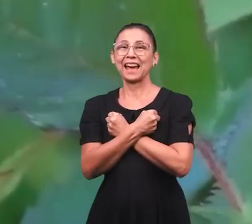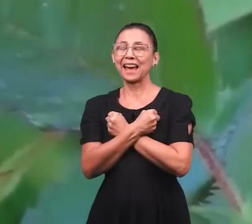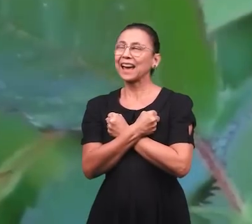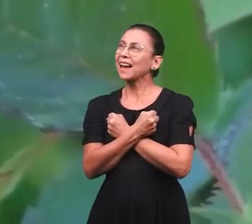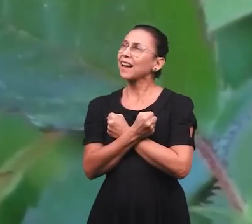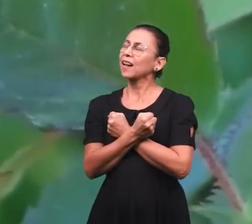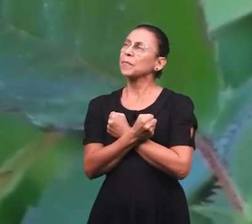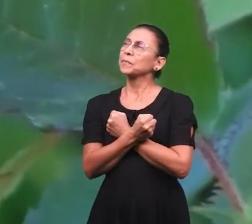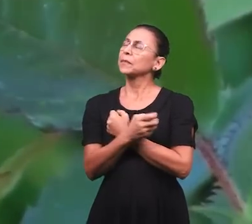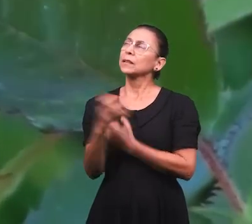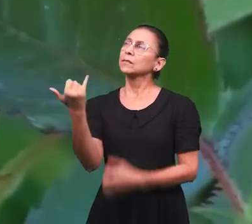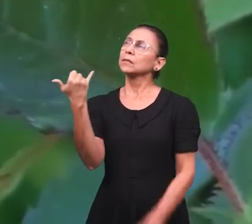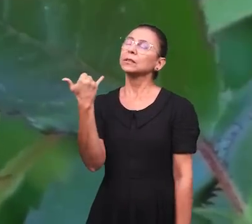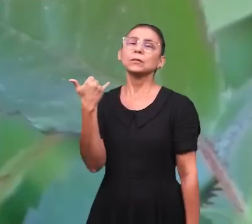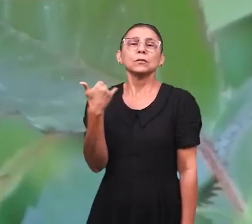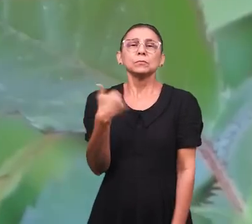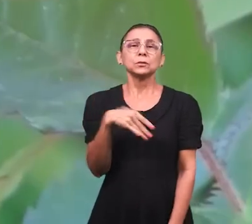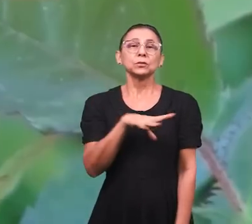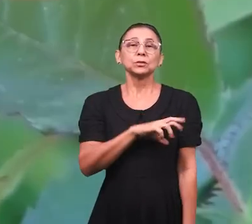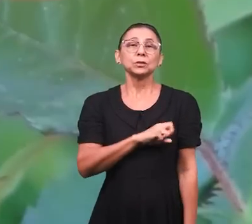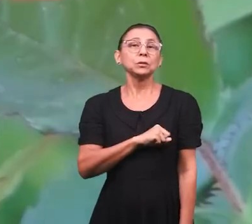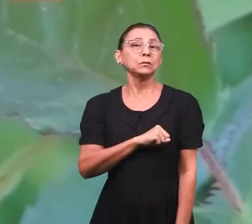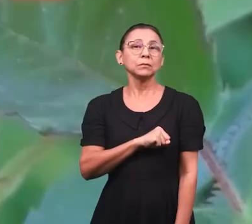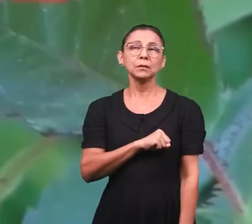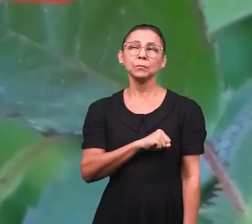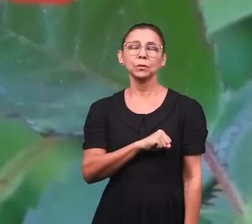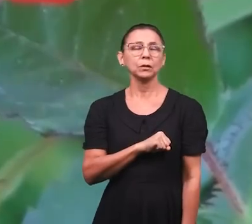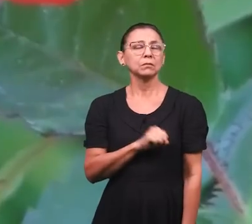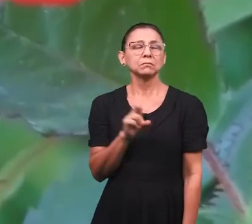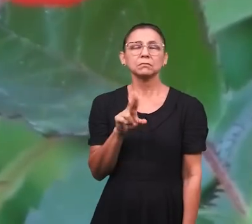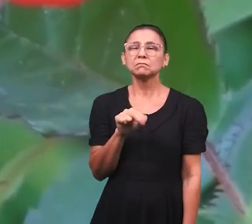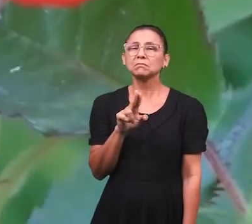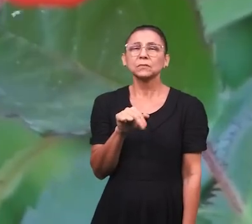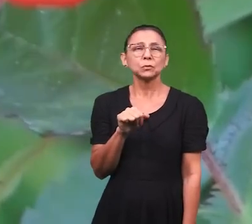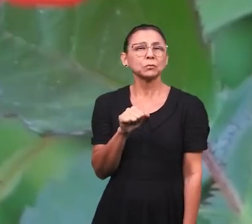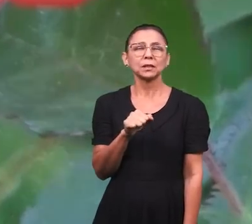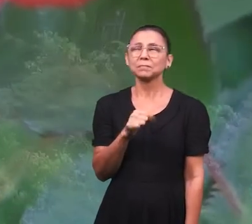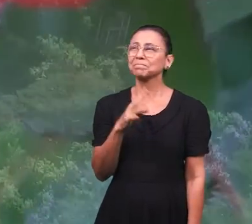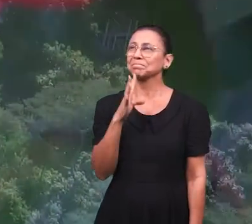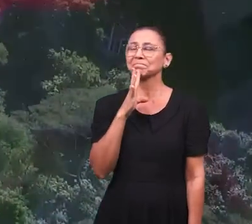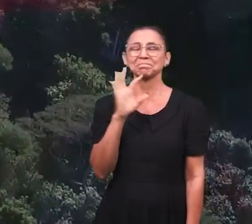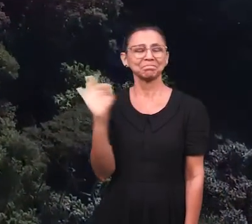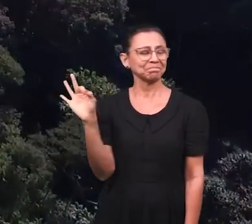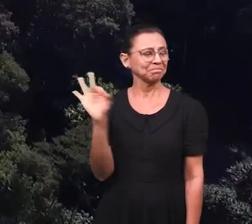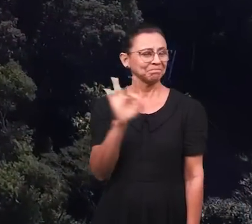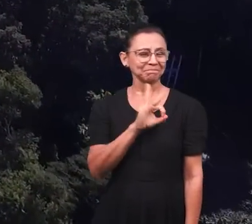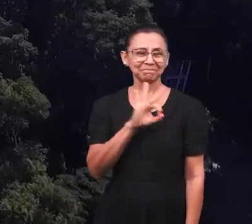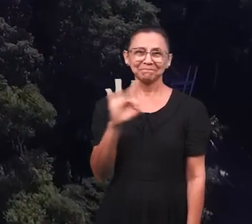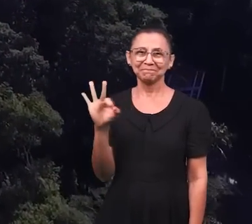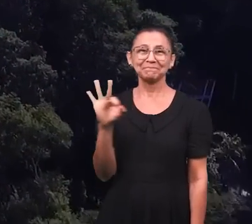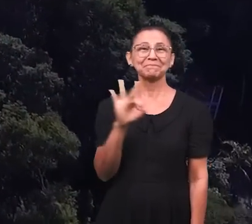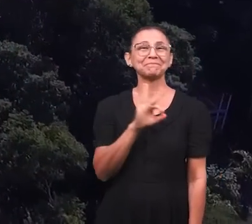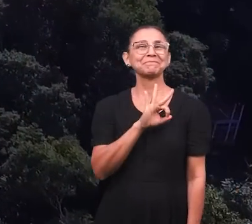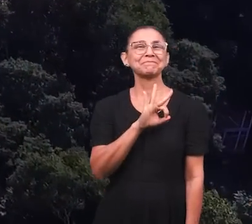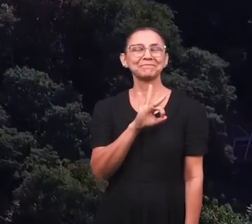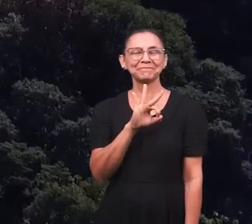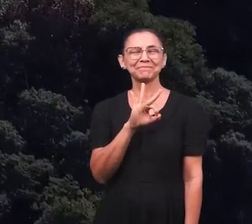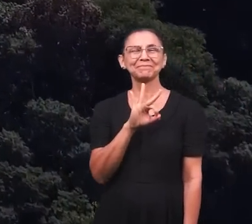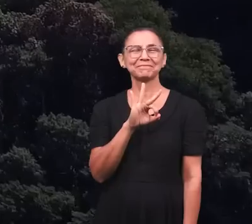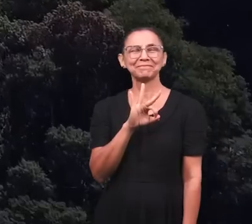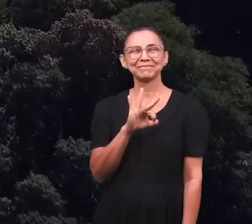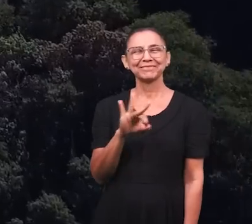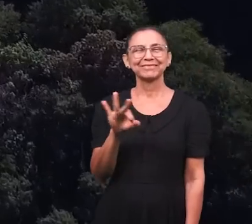falou-me de um amor que jamais conheci, fez-me entender